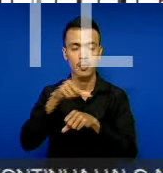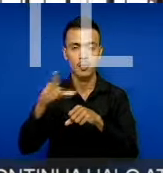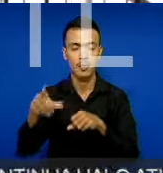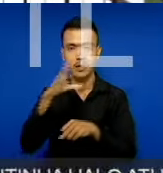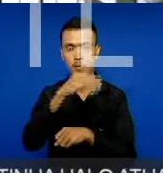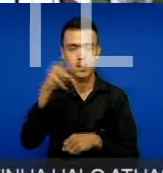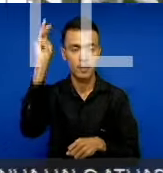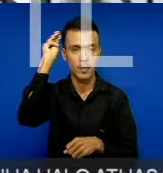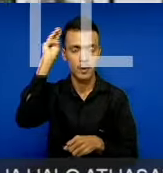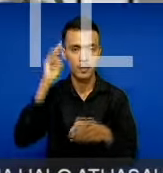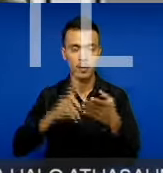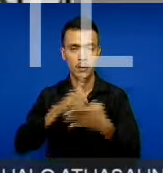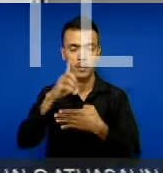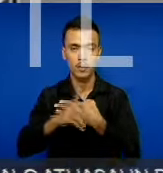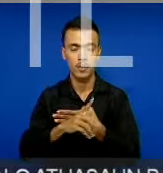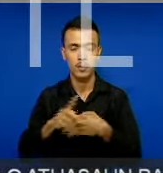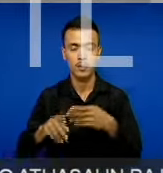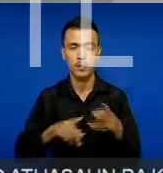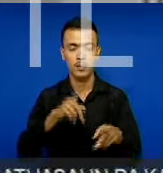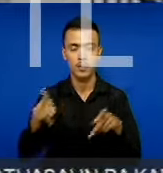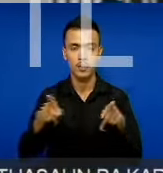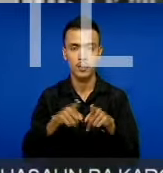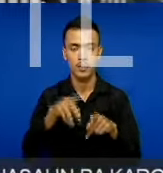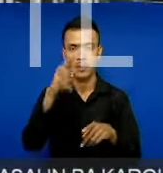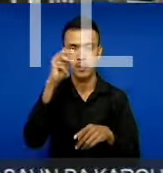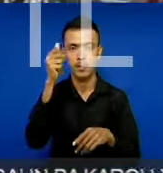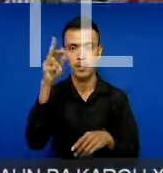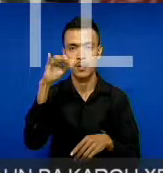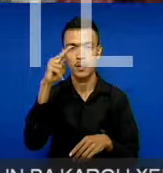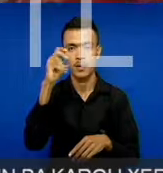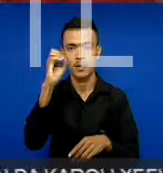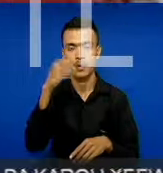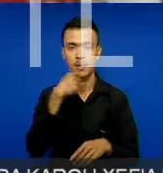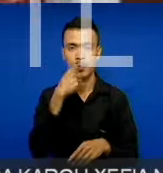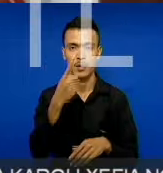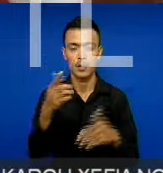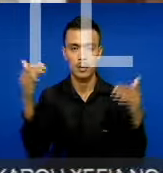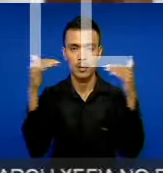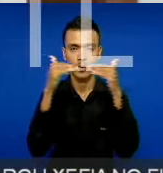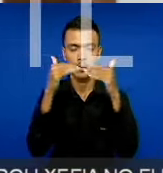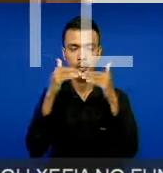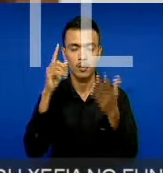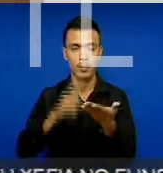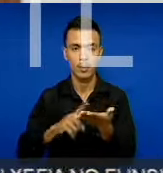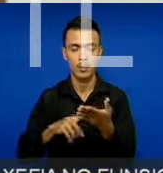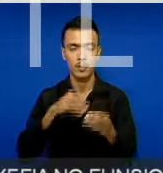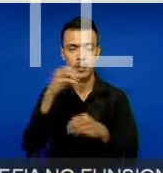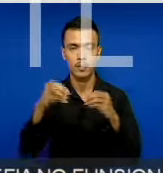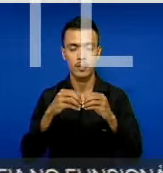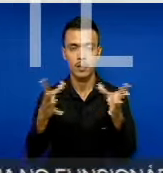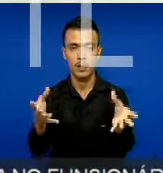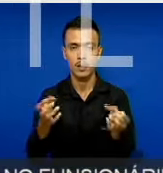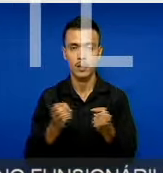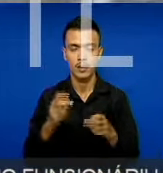ministro desenvolvimento rural no habitação comunitária. Mariano Asarami Sabino Hateten, encontro ne discute com o interesse nacional liga ba